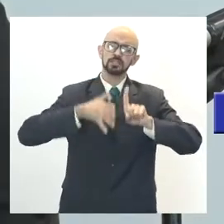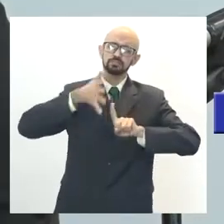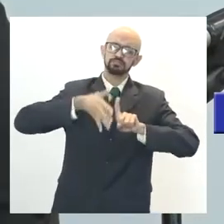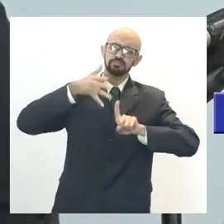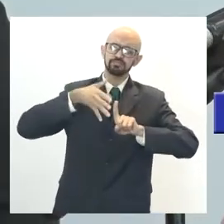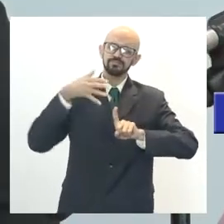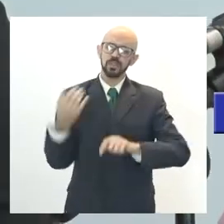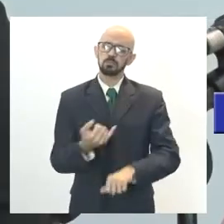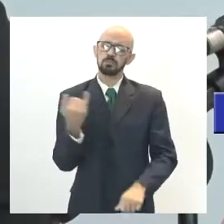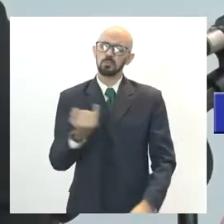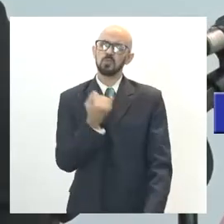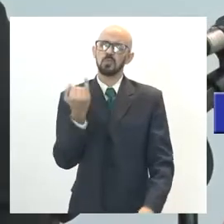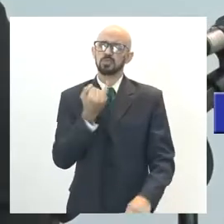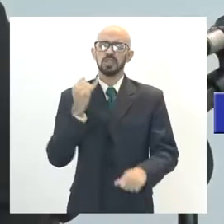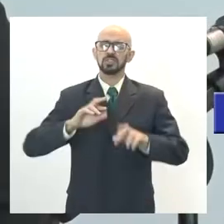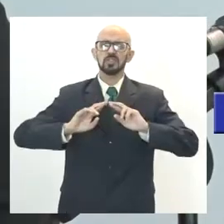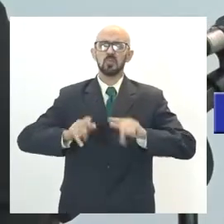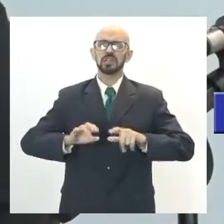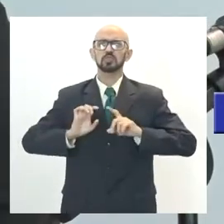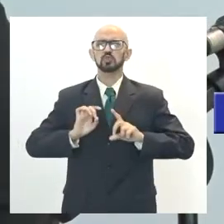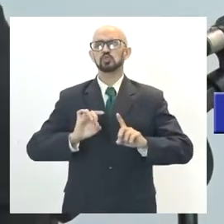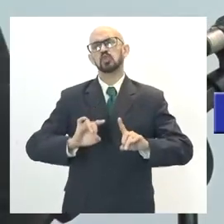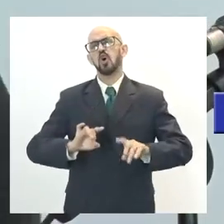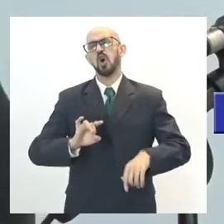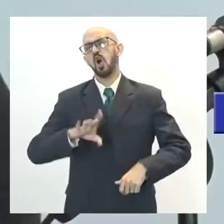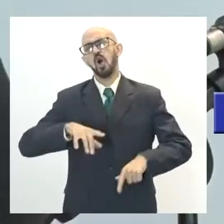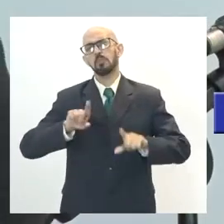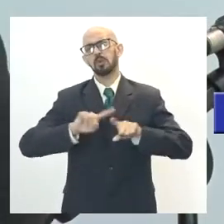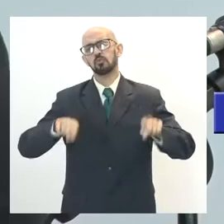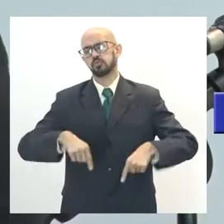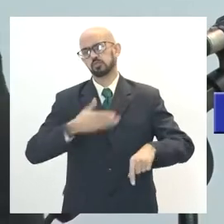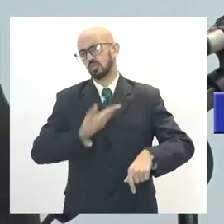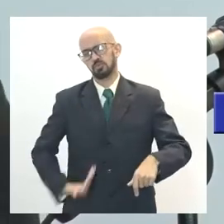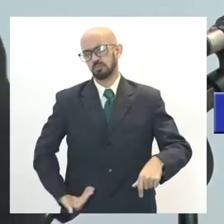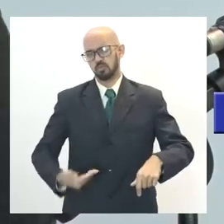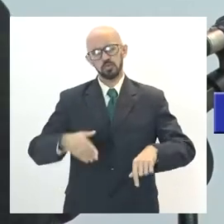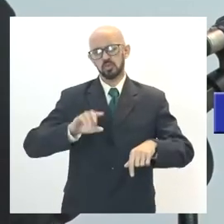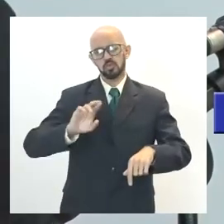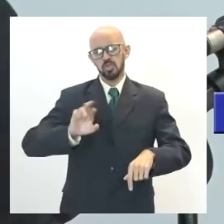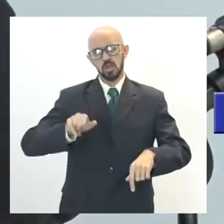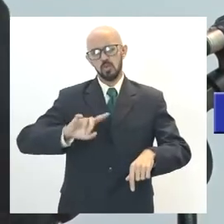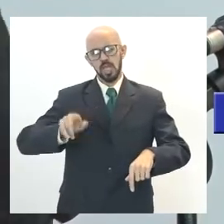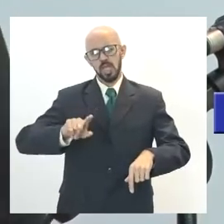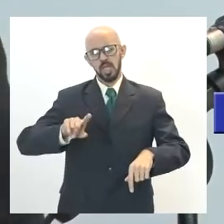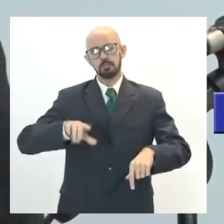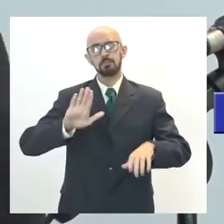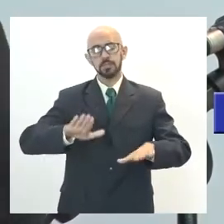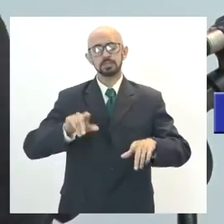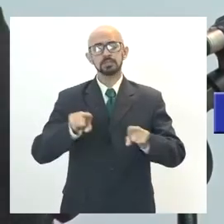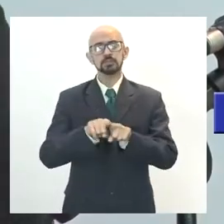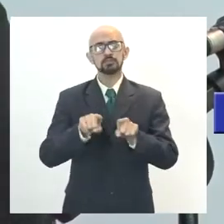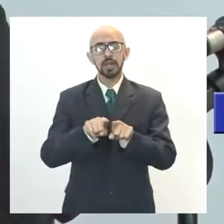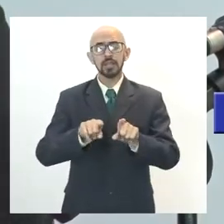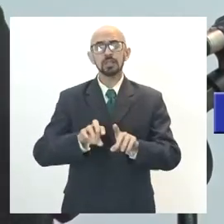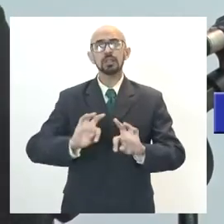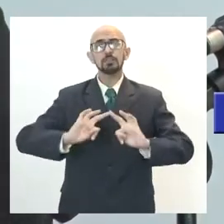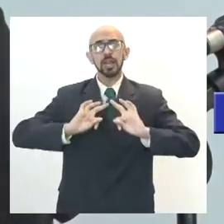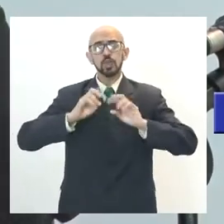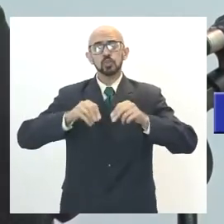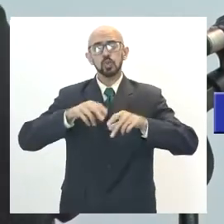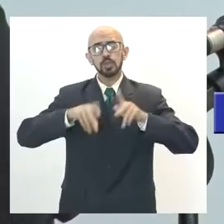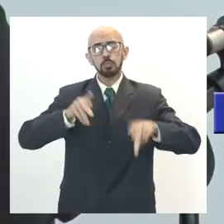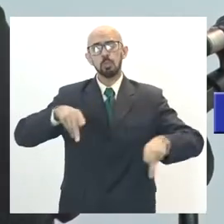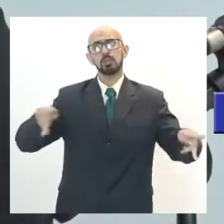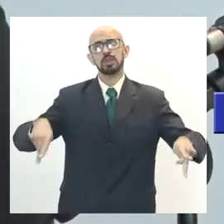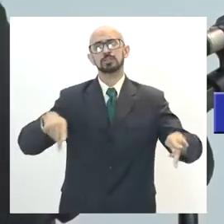fundamental né não só para o serviço público mas para os servidores também e para toda a população do país e do